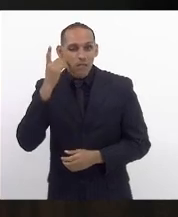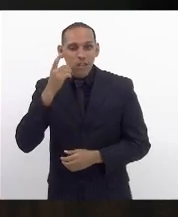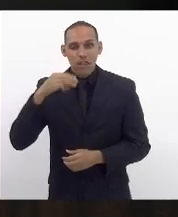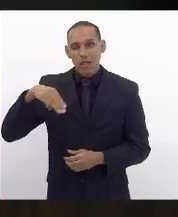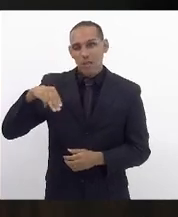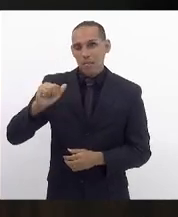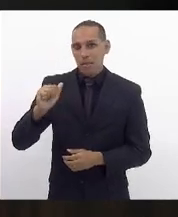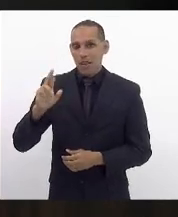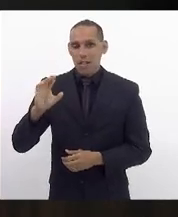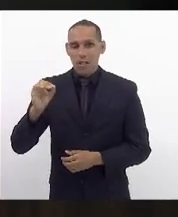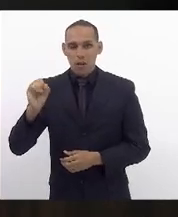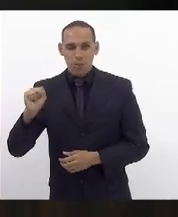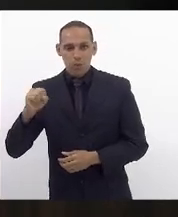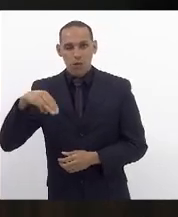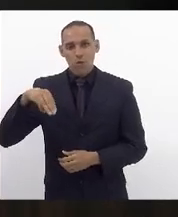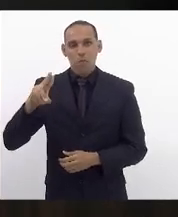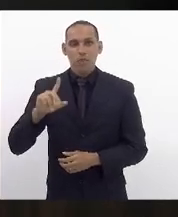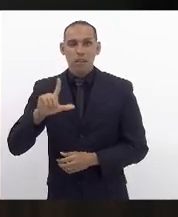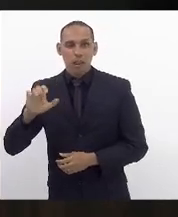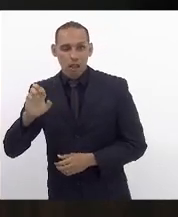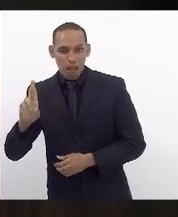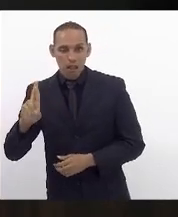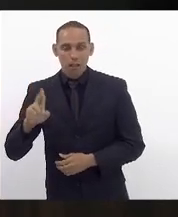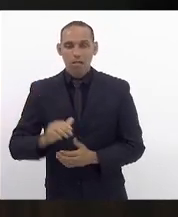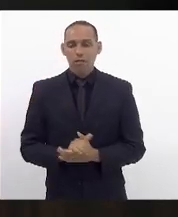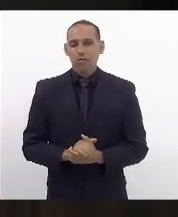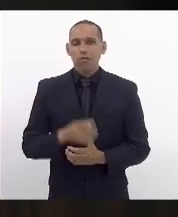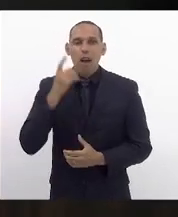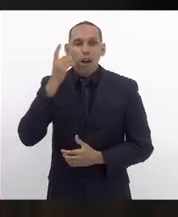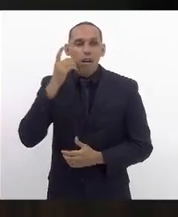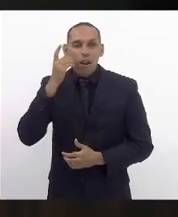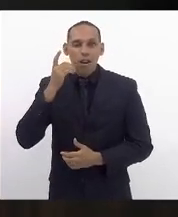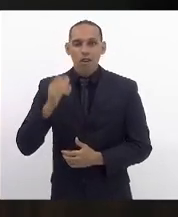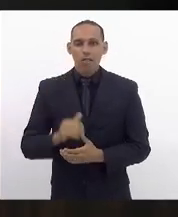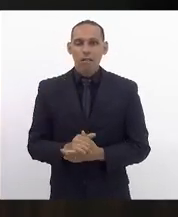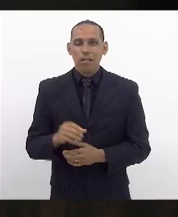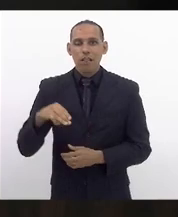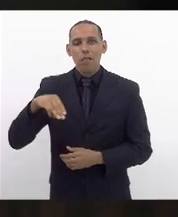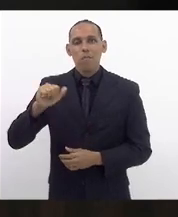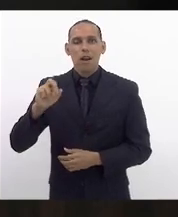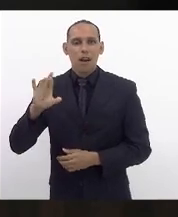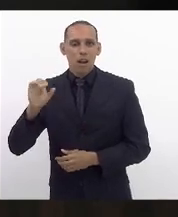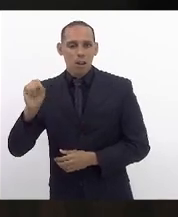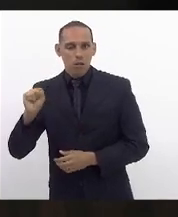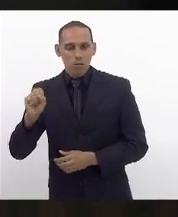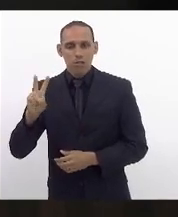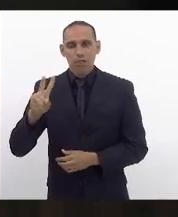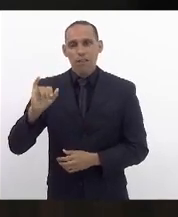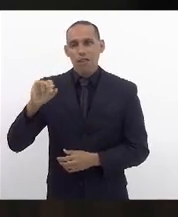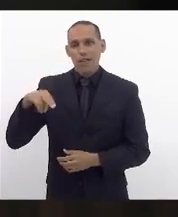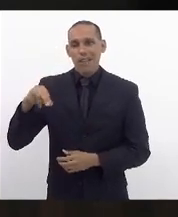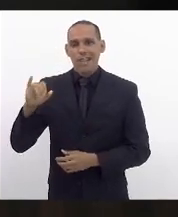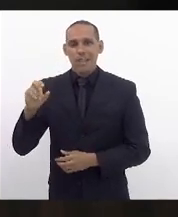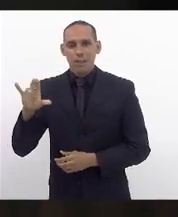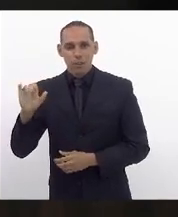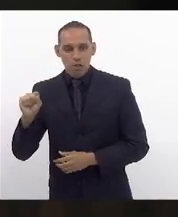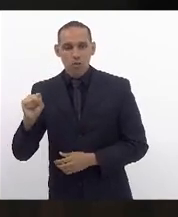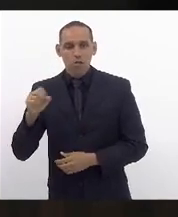Marcos Miller. Deputado Marcos Miller. Deputado Marcos Vinícius. Deputado